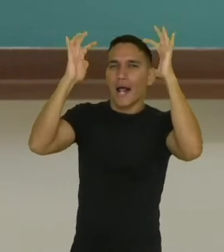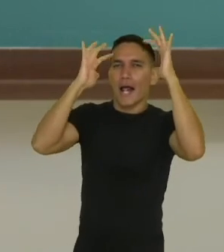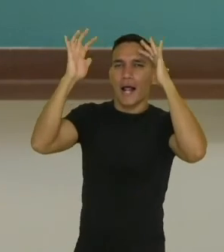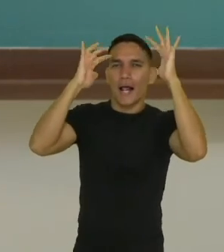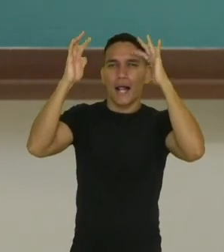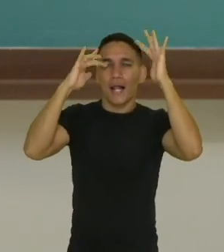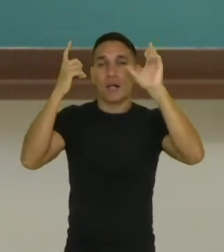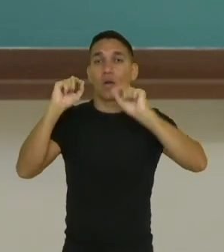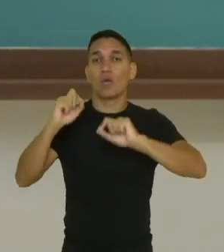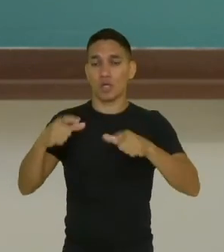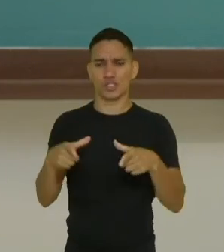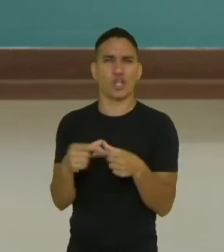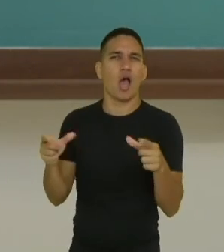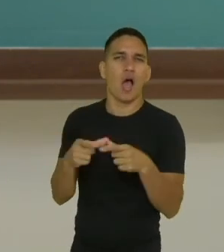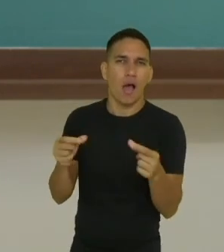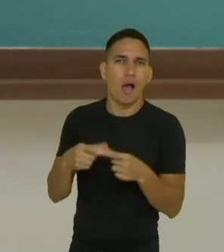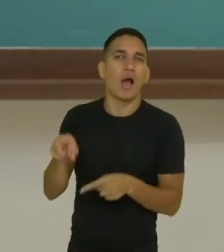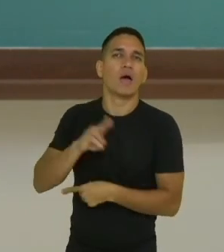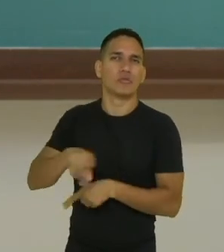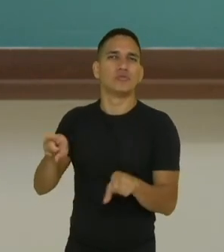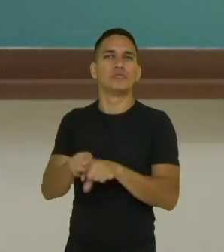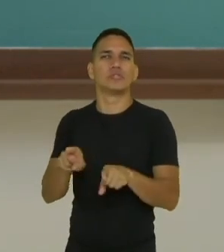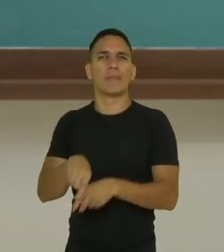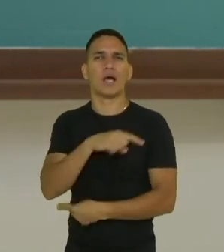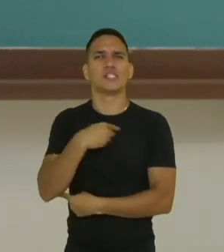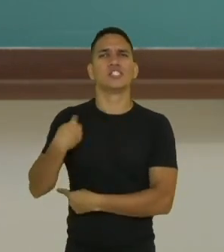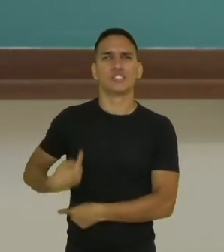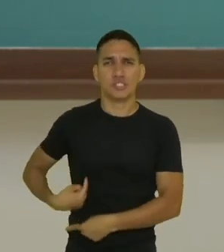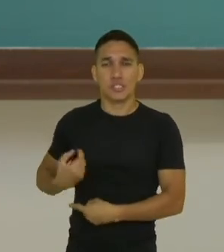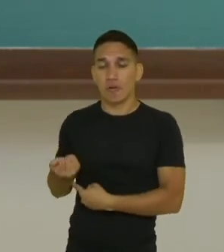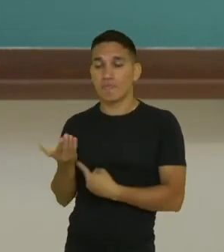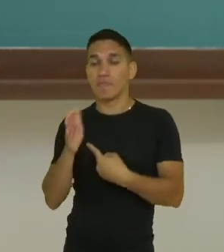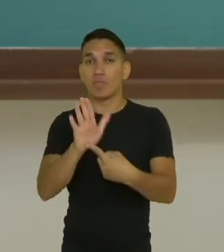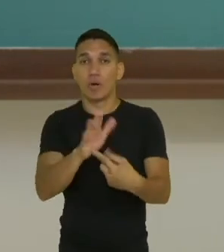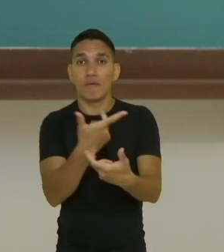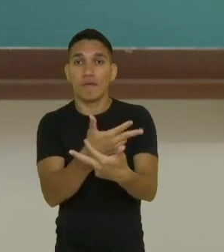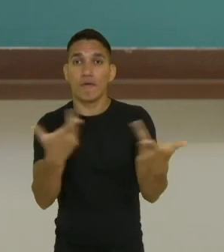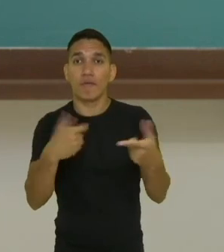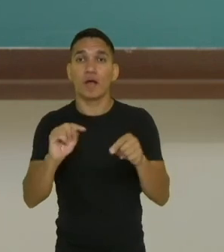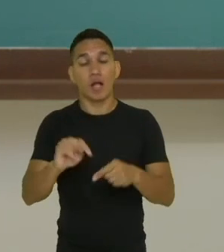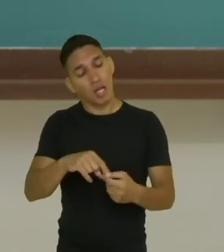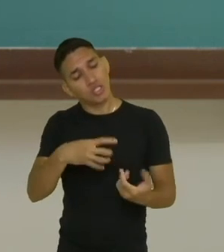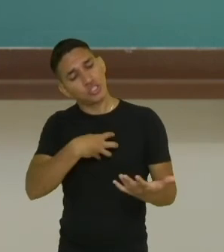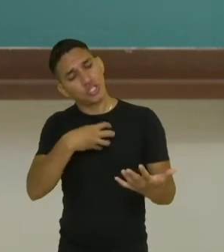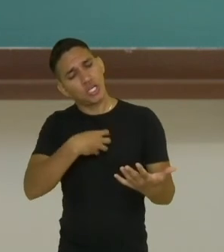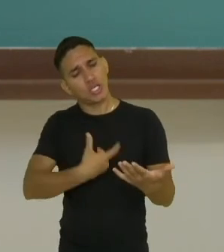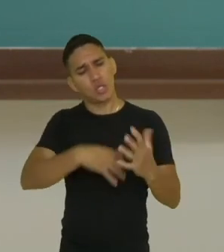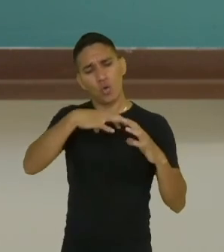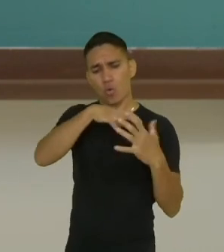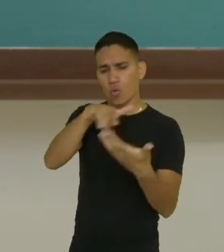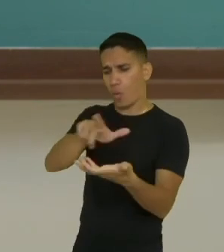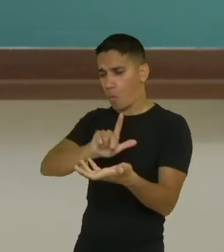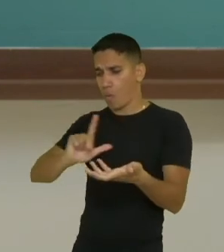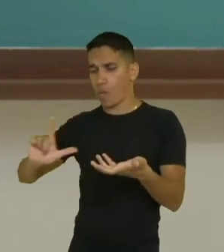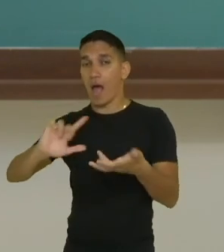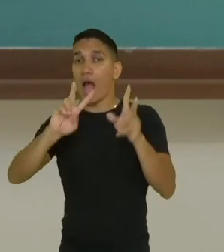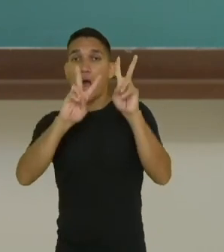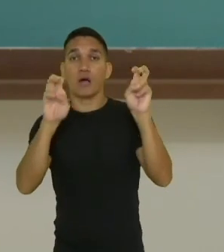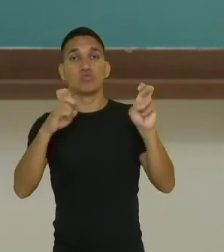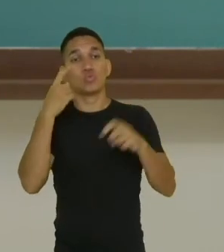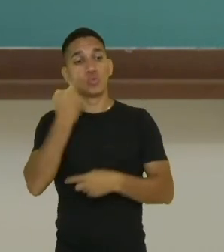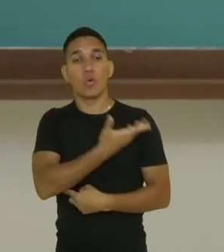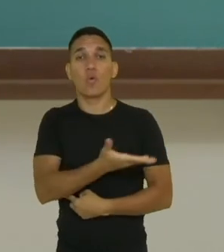que os japoneses e os chineses trazem, essa leitura oriental sobre o mundo. Eles